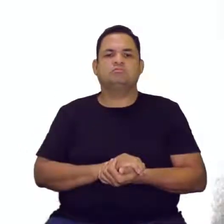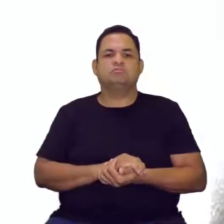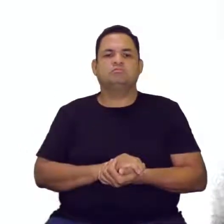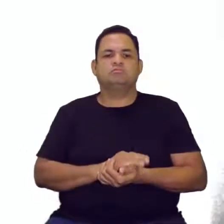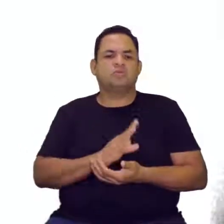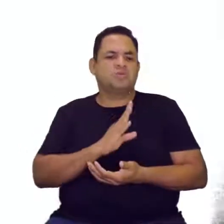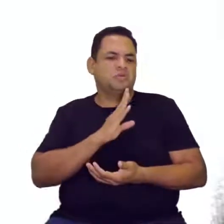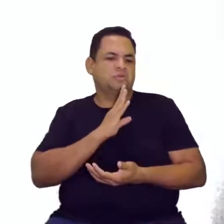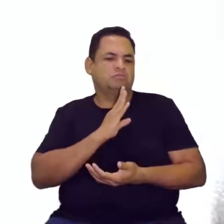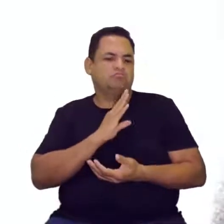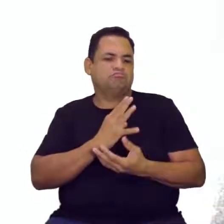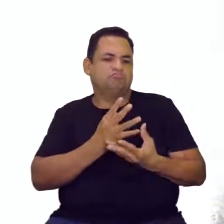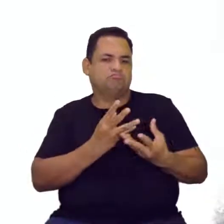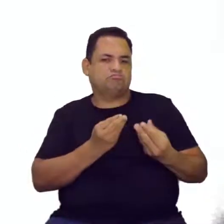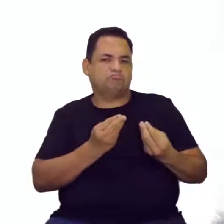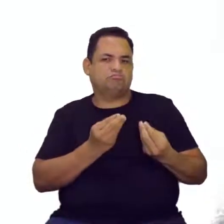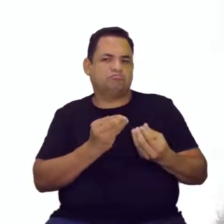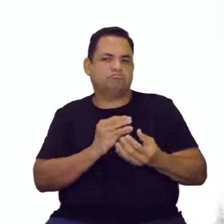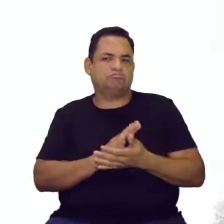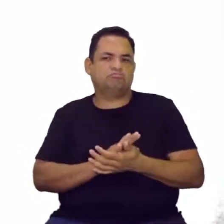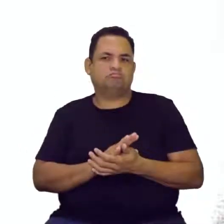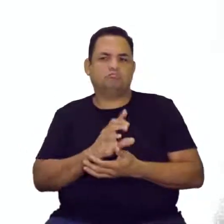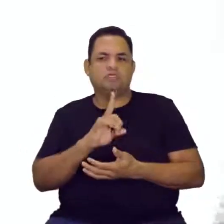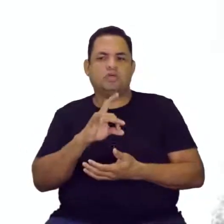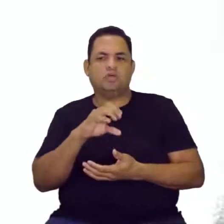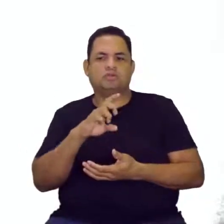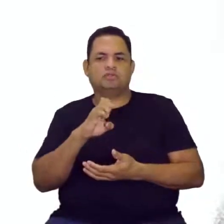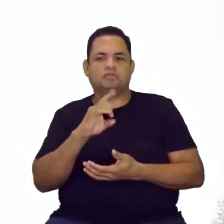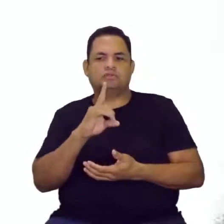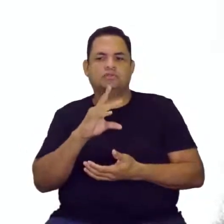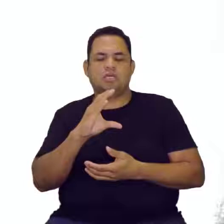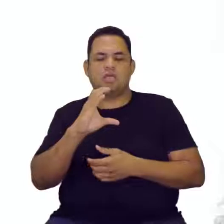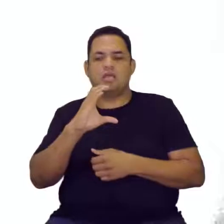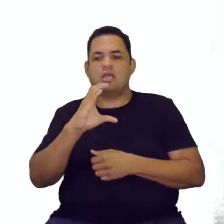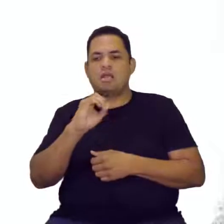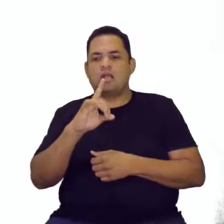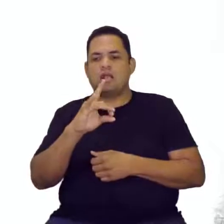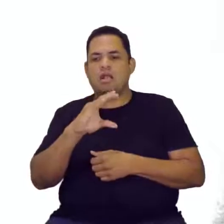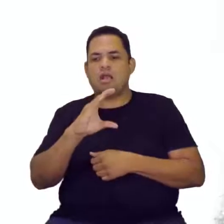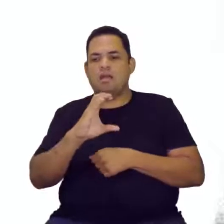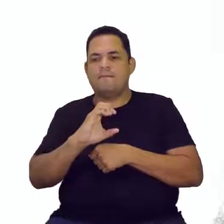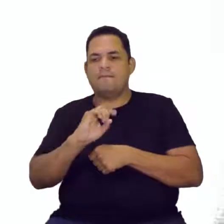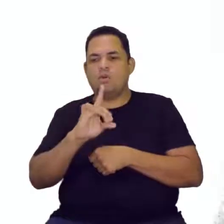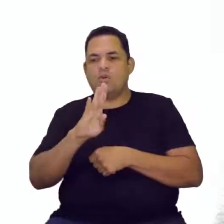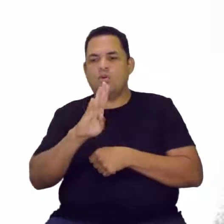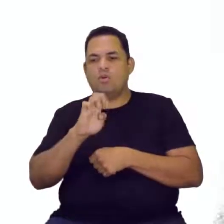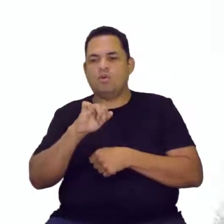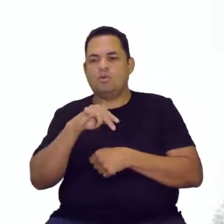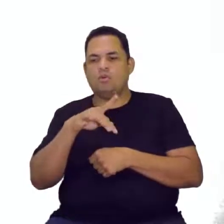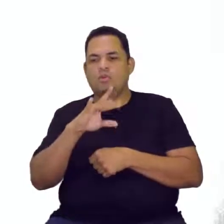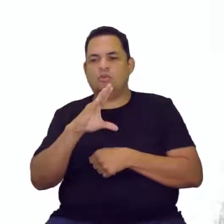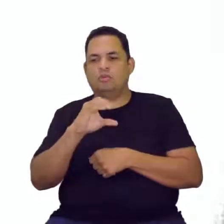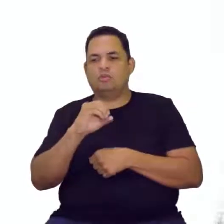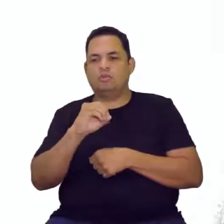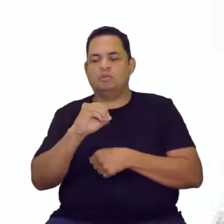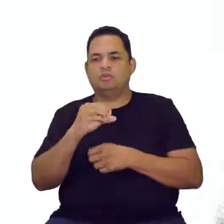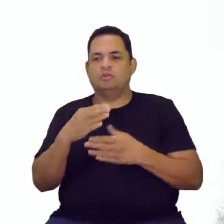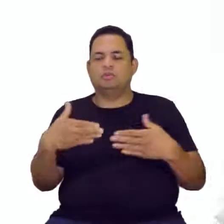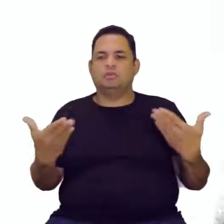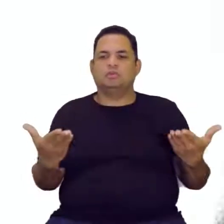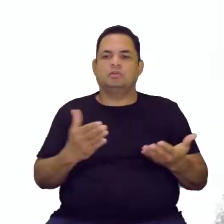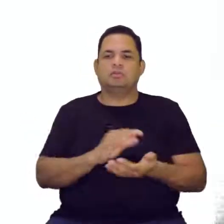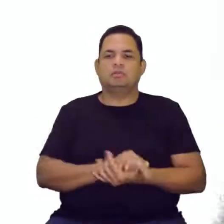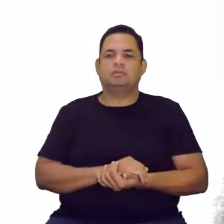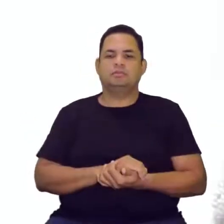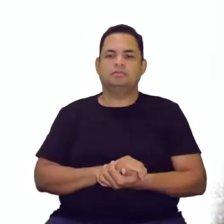conhece muito o dióxido de carbono. Ele está em alto, né? Ele é famoso. Ele ali é popstar quando a gente